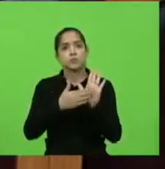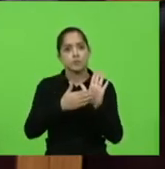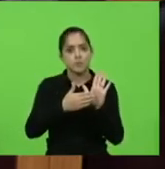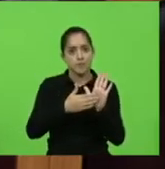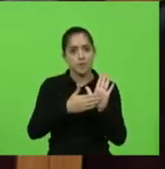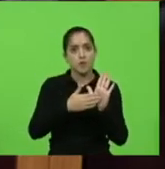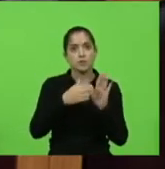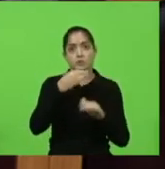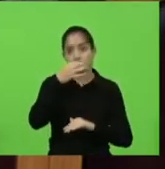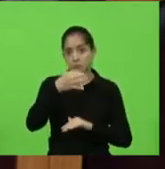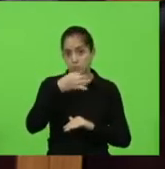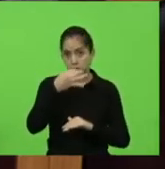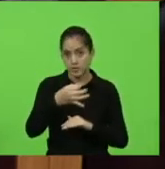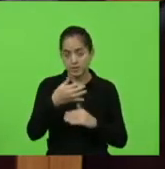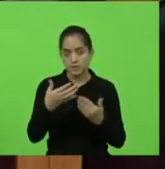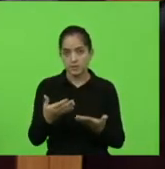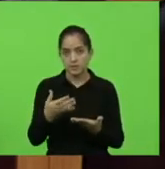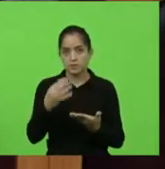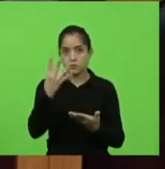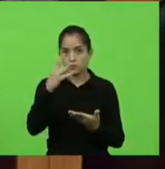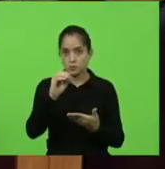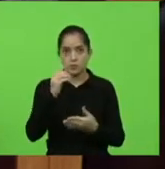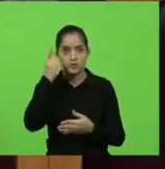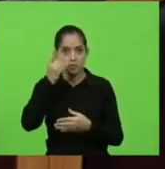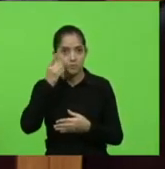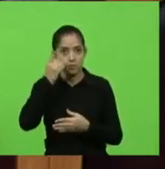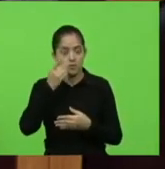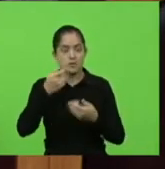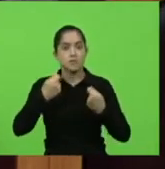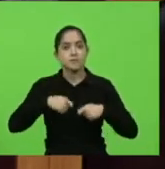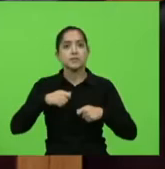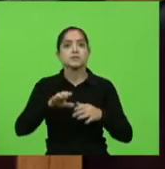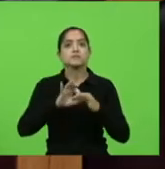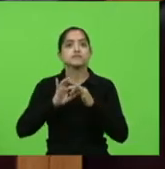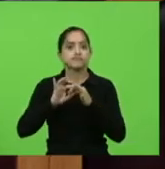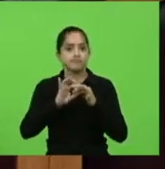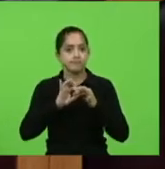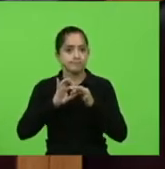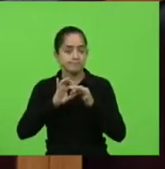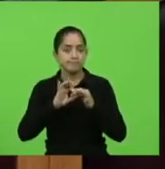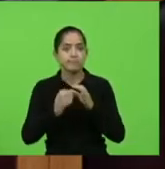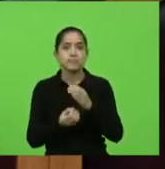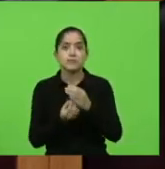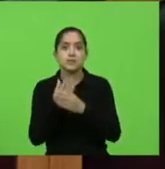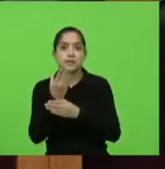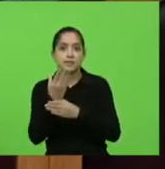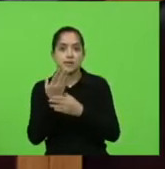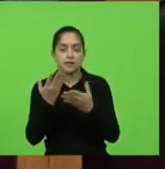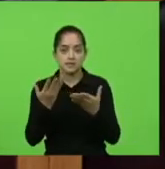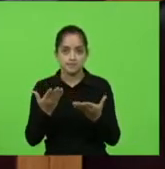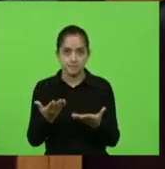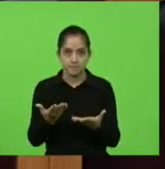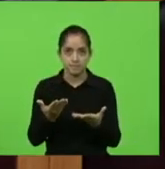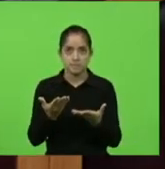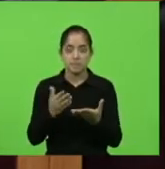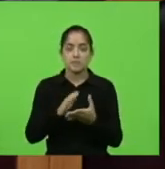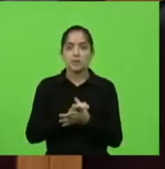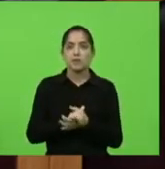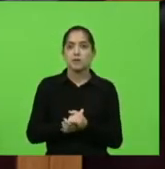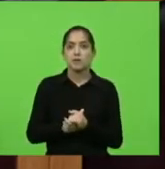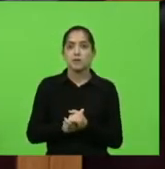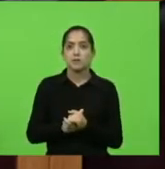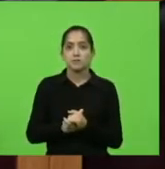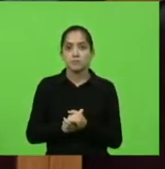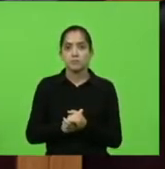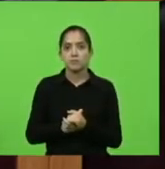vão sugerir. Nós, os 40 deputados, precisamos nos unir para criar, para citar,